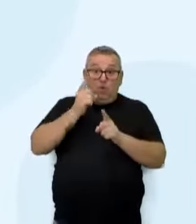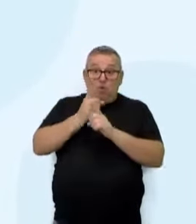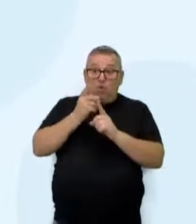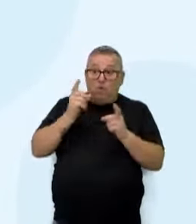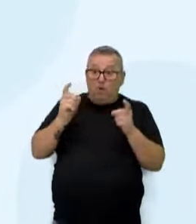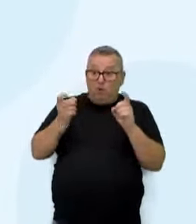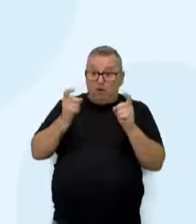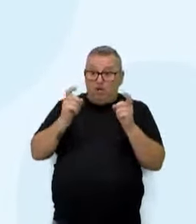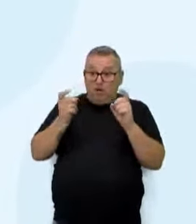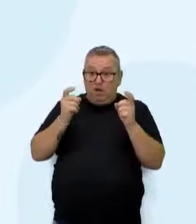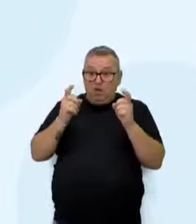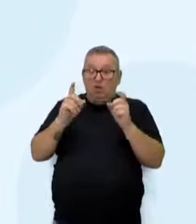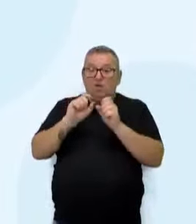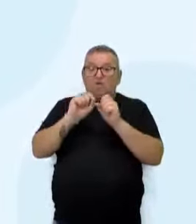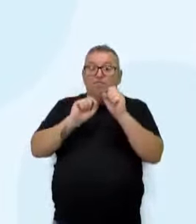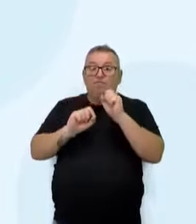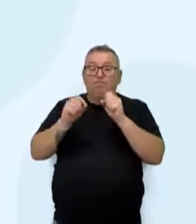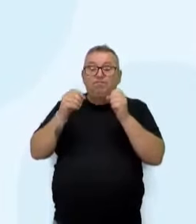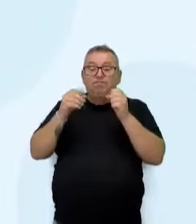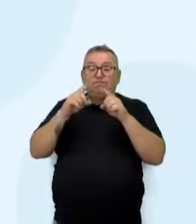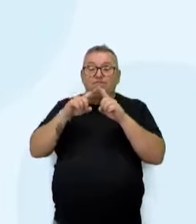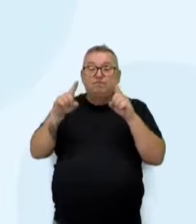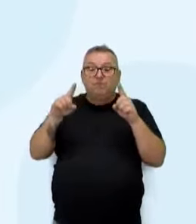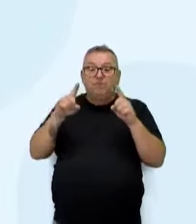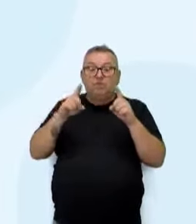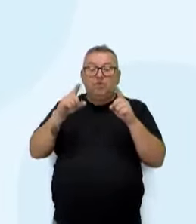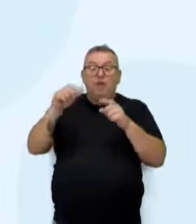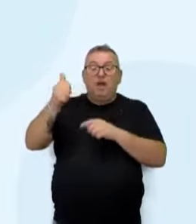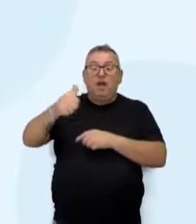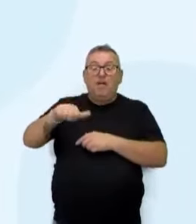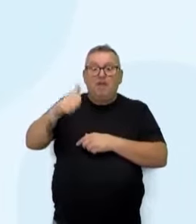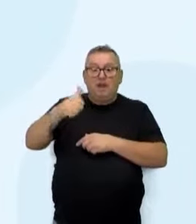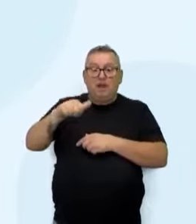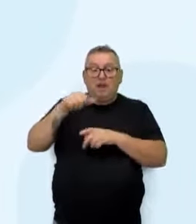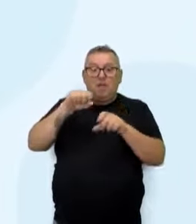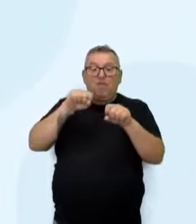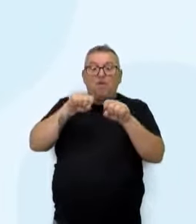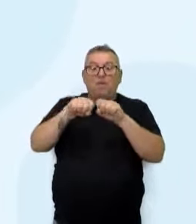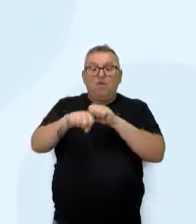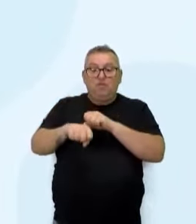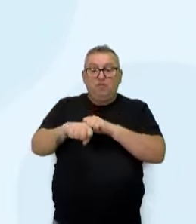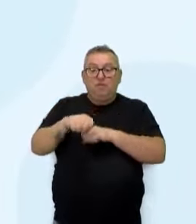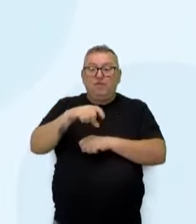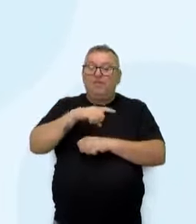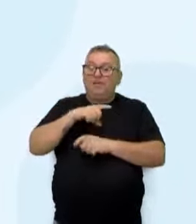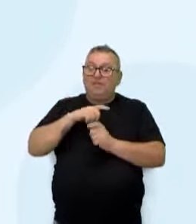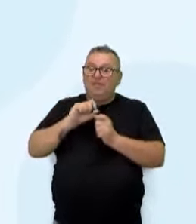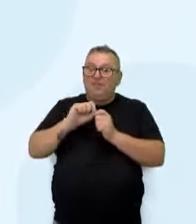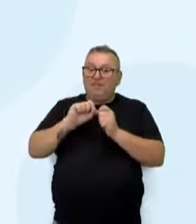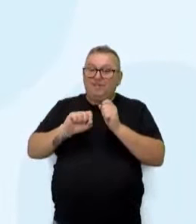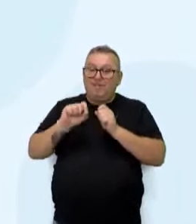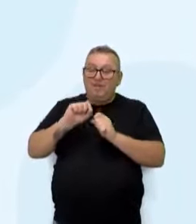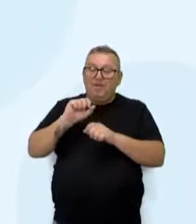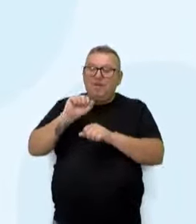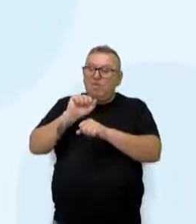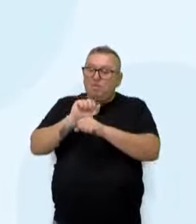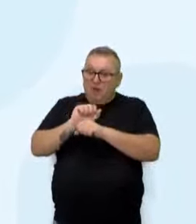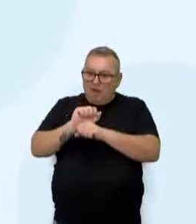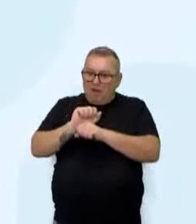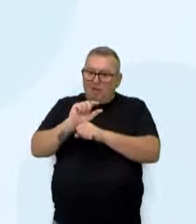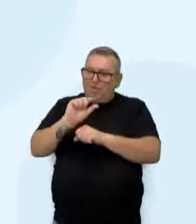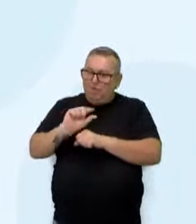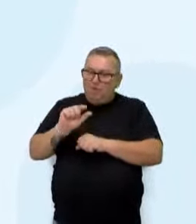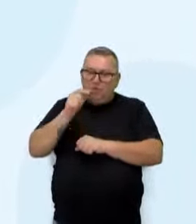gente aprofundou especificamente sobre avaliação formativa. Aquela avaliação que a gente para ao longo do caminho